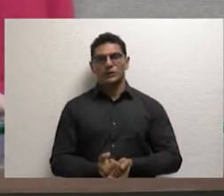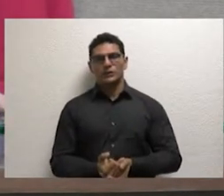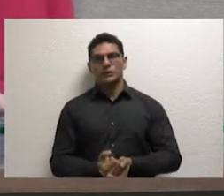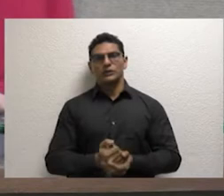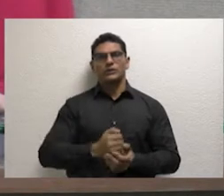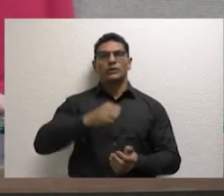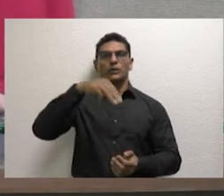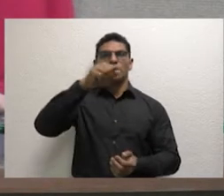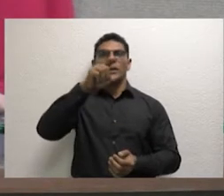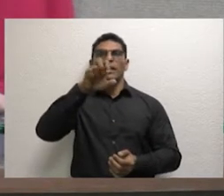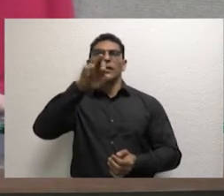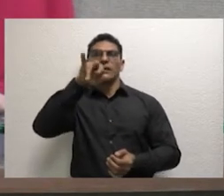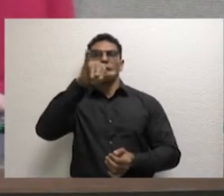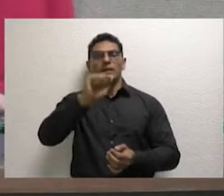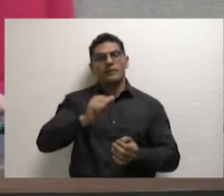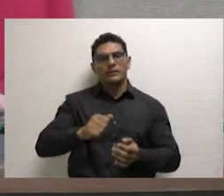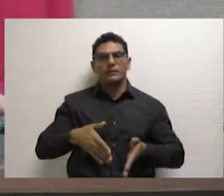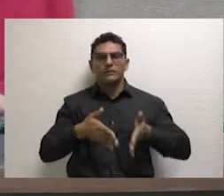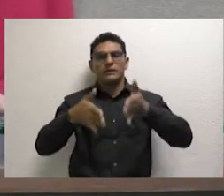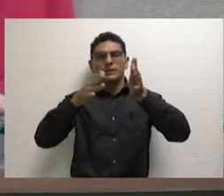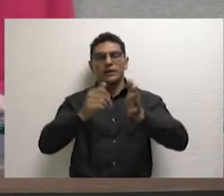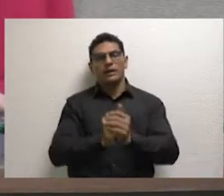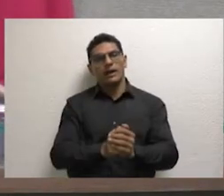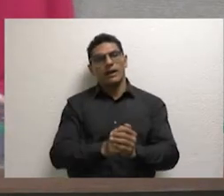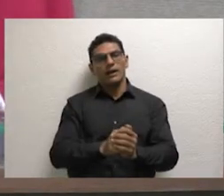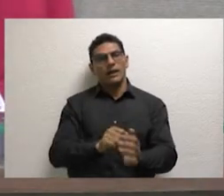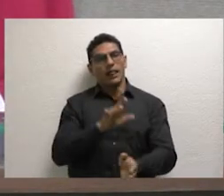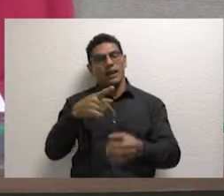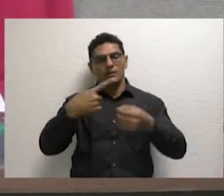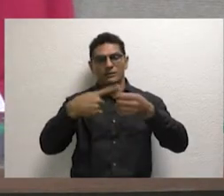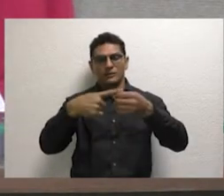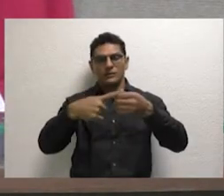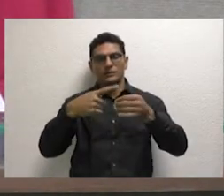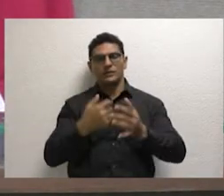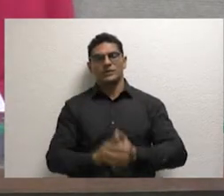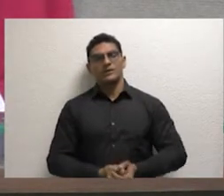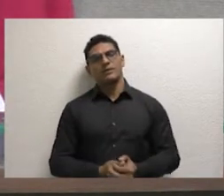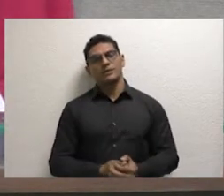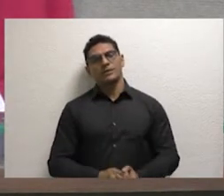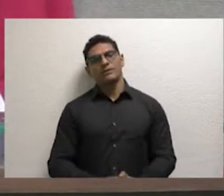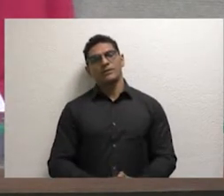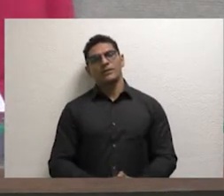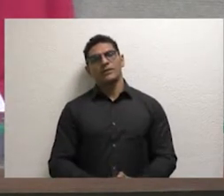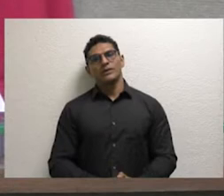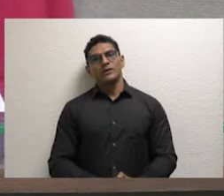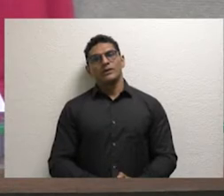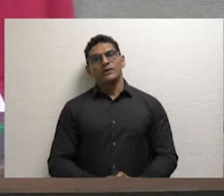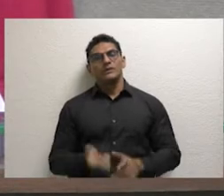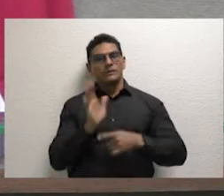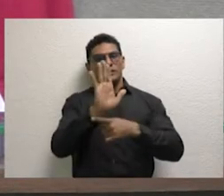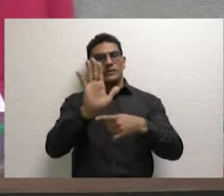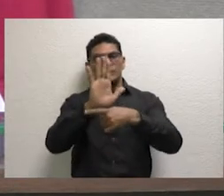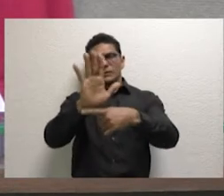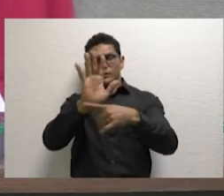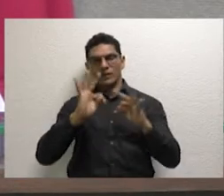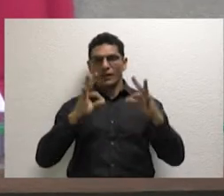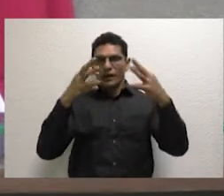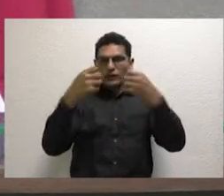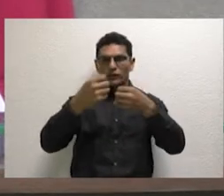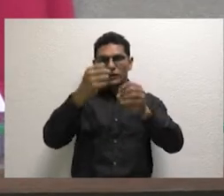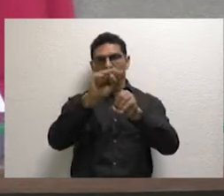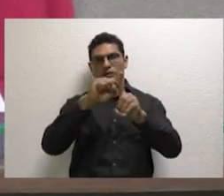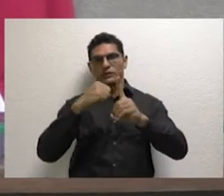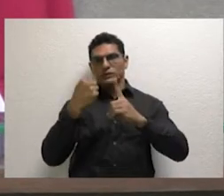e não tenho dúvida de que lá eles vão prestar um excelente serviço a toda a comunidade. Teve a